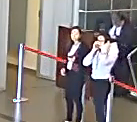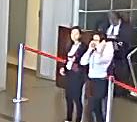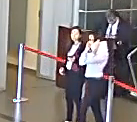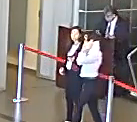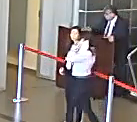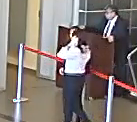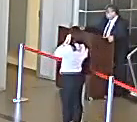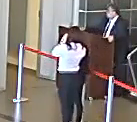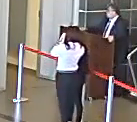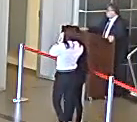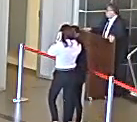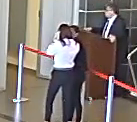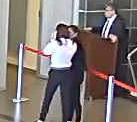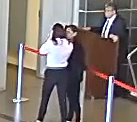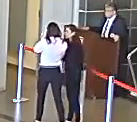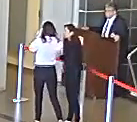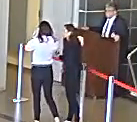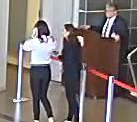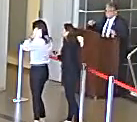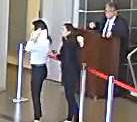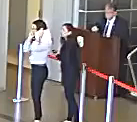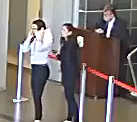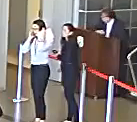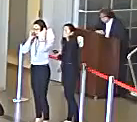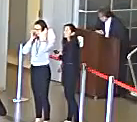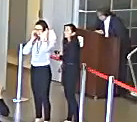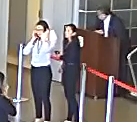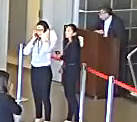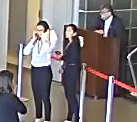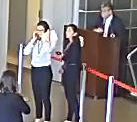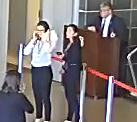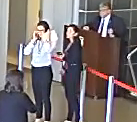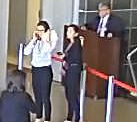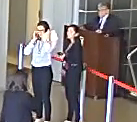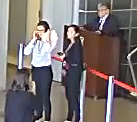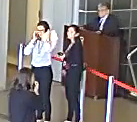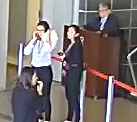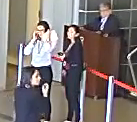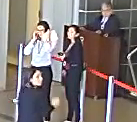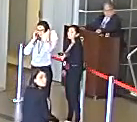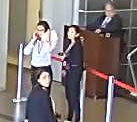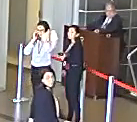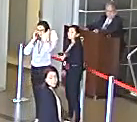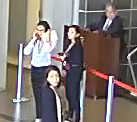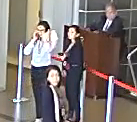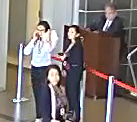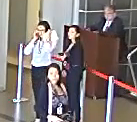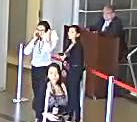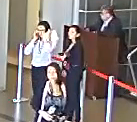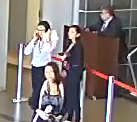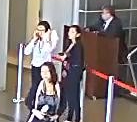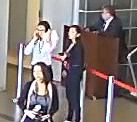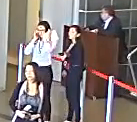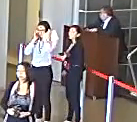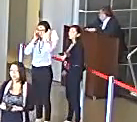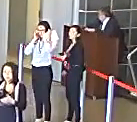uma nota de repúdio a não presença do Dr nessa audiência é